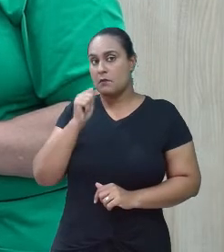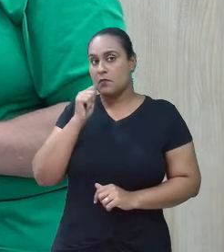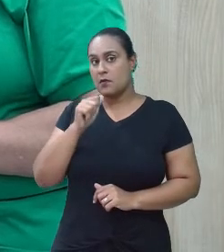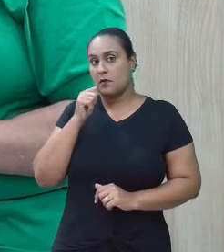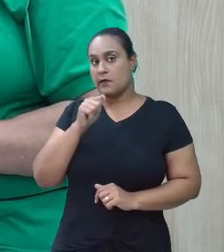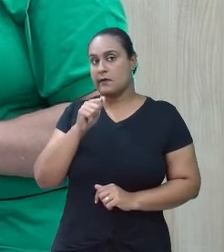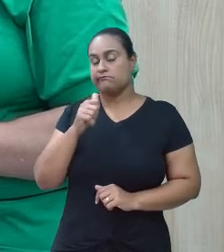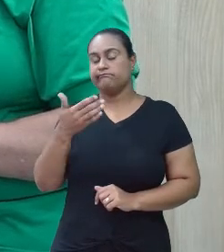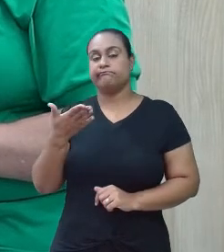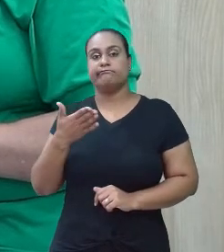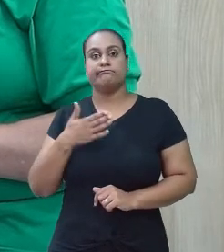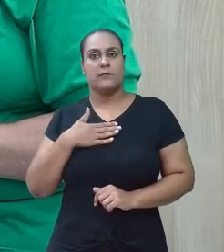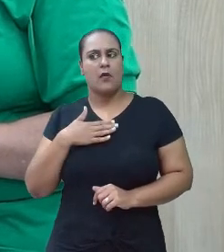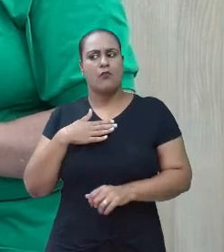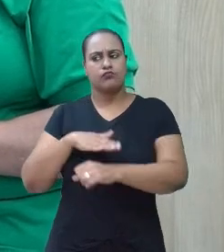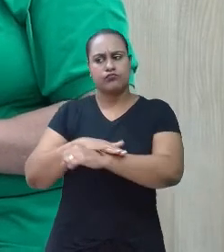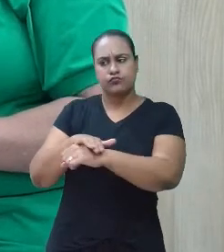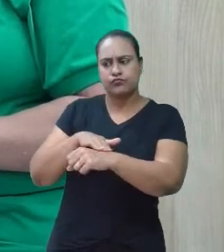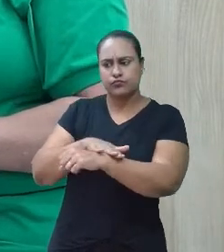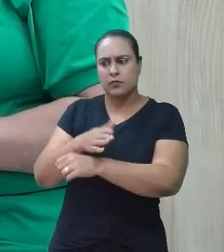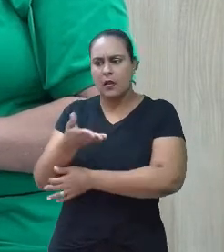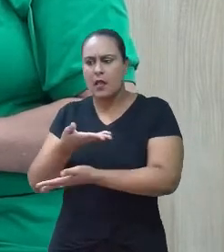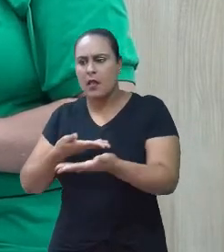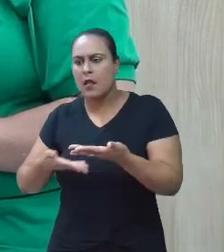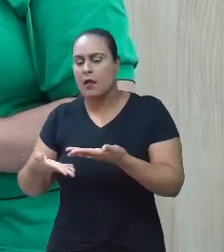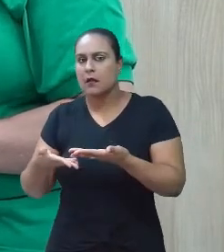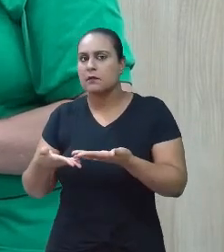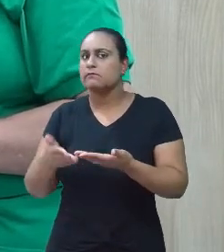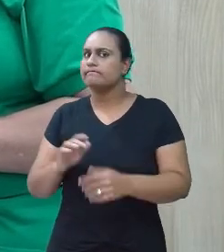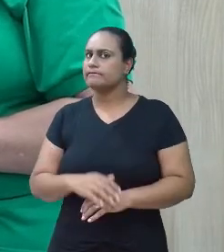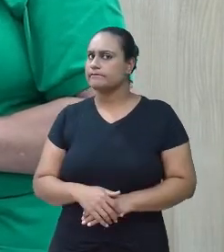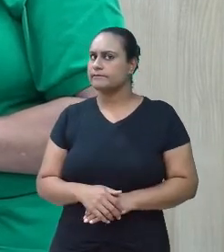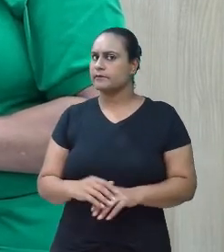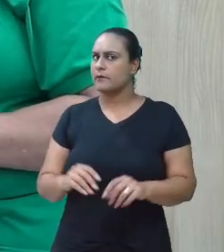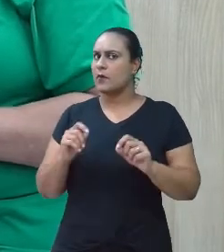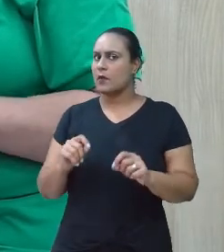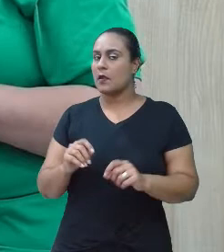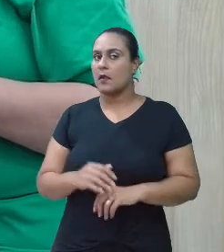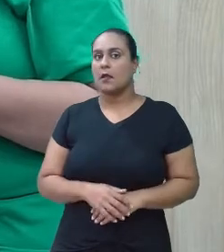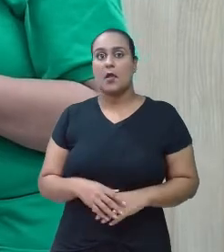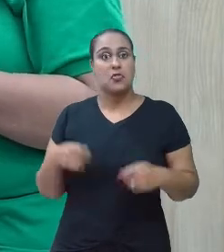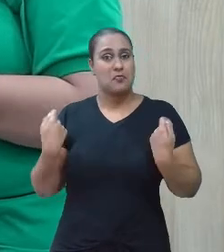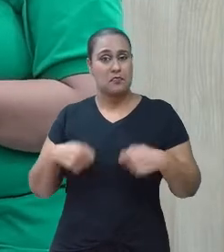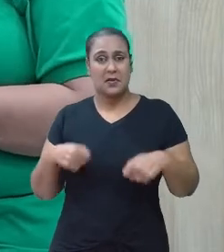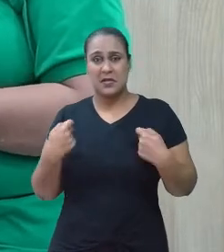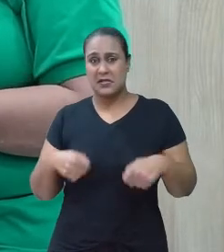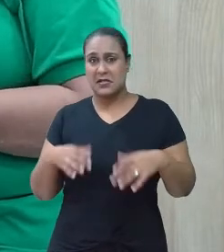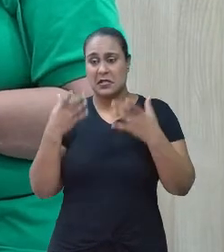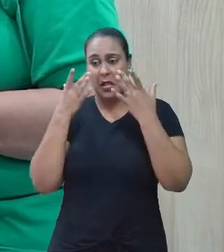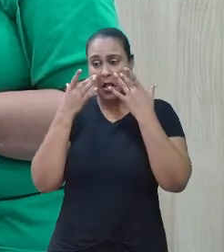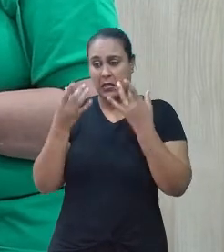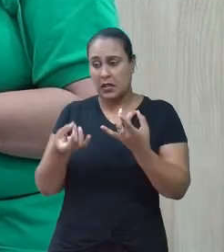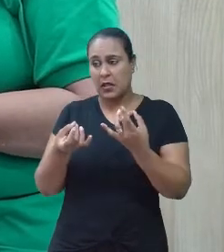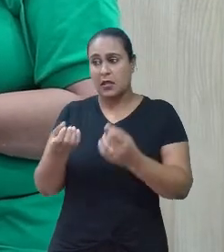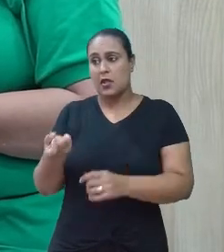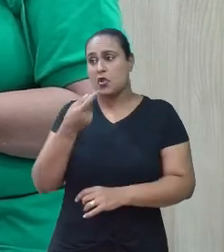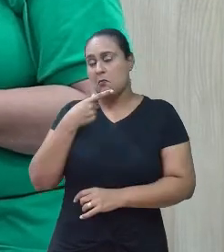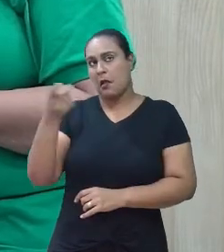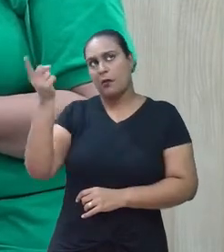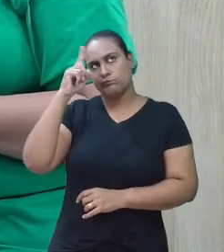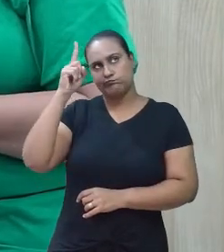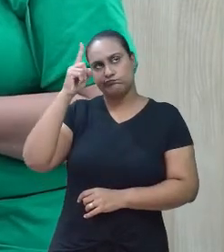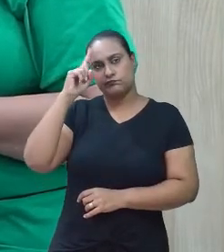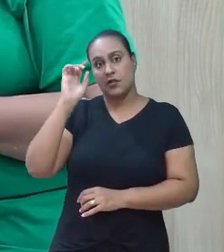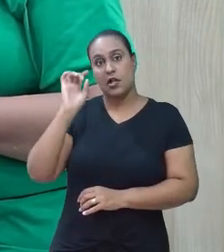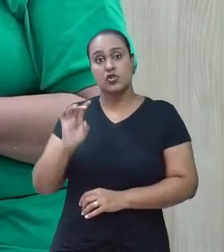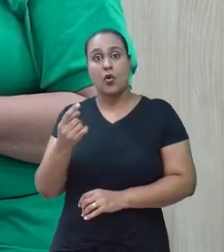eu já conversei, já falaram, essa questão de não estar precisando de estar atenta a esses dias. Então, a vantagem é que é uma